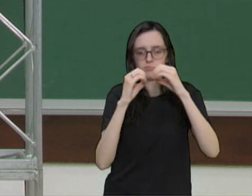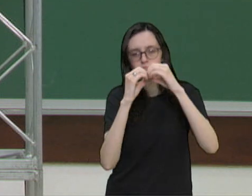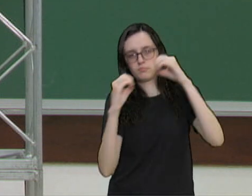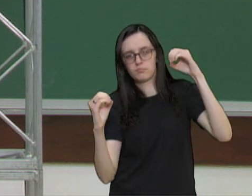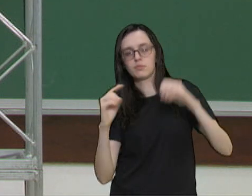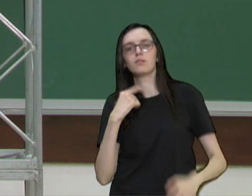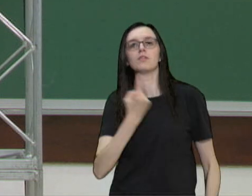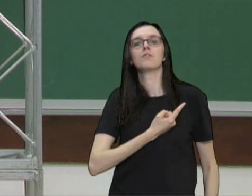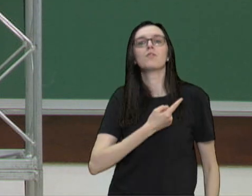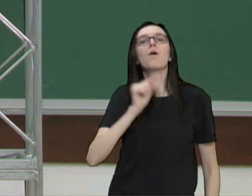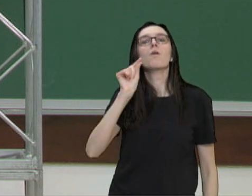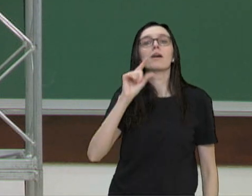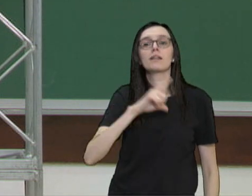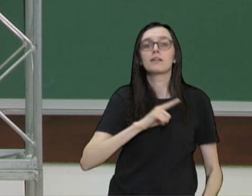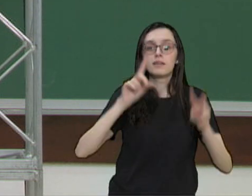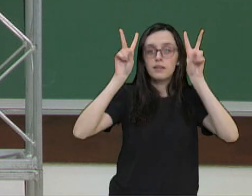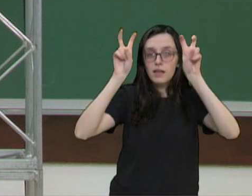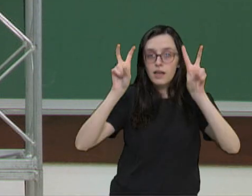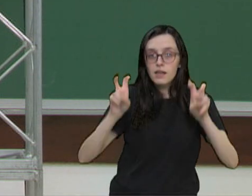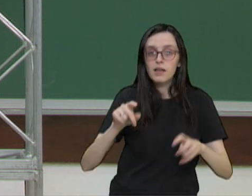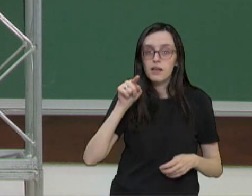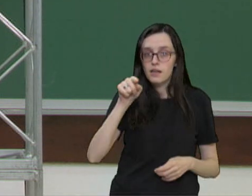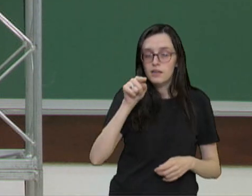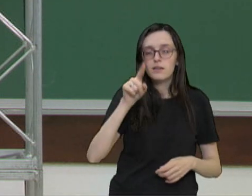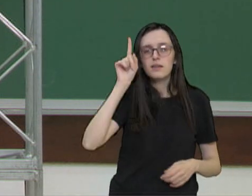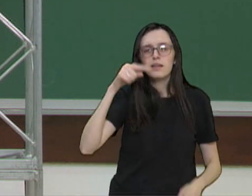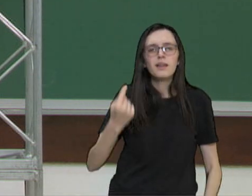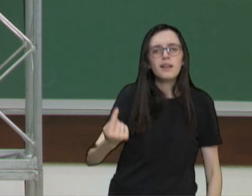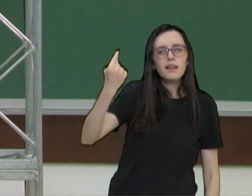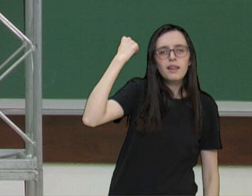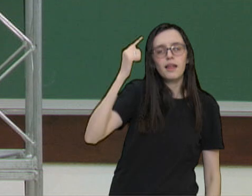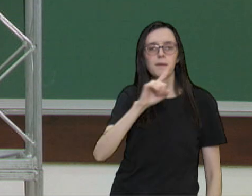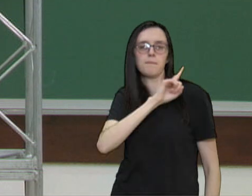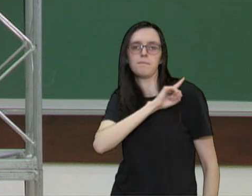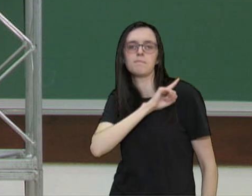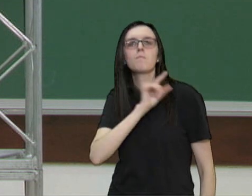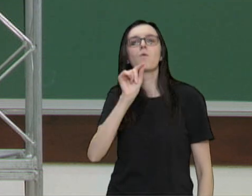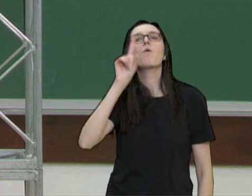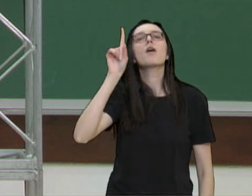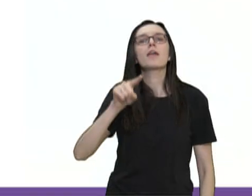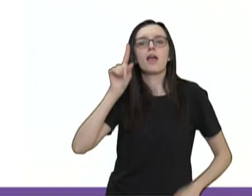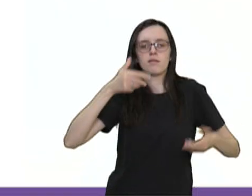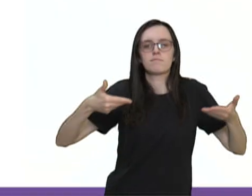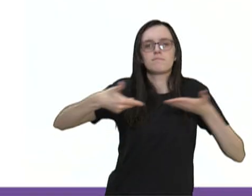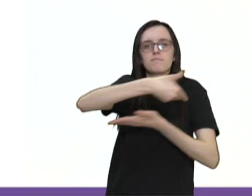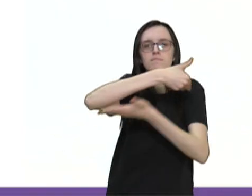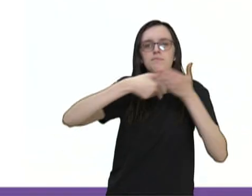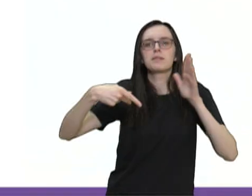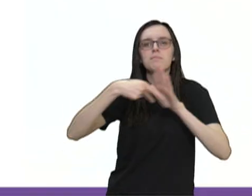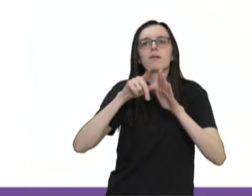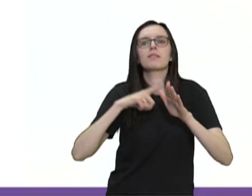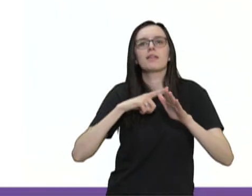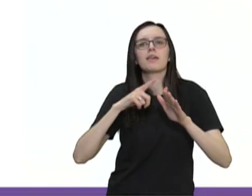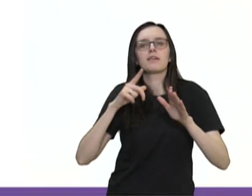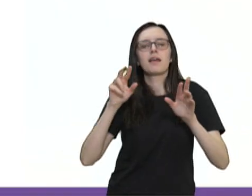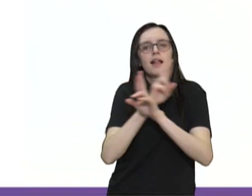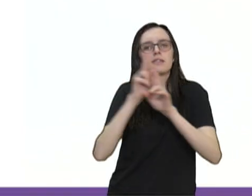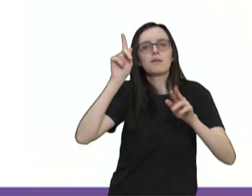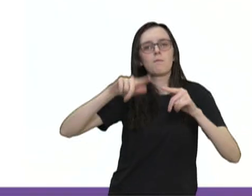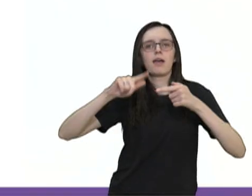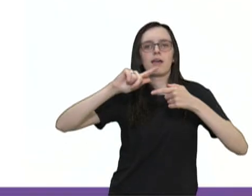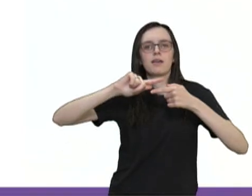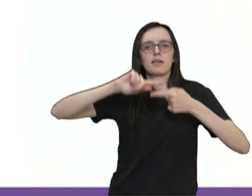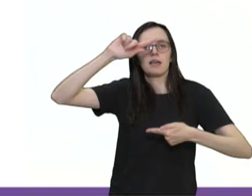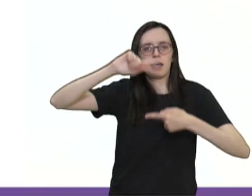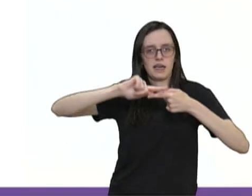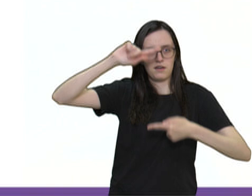vai recorrer a um assunto lá do primeiro ano, que são as interações gravitacionais.